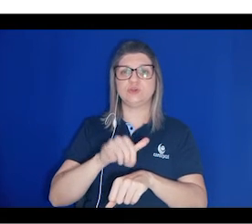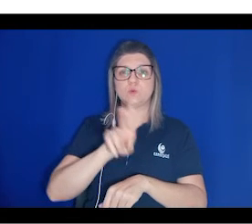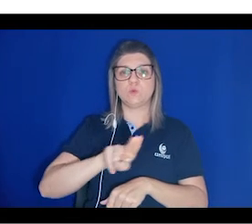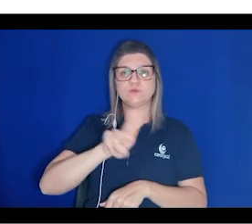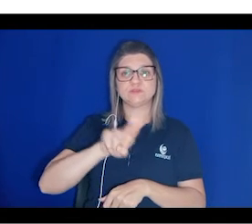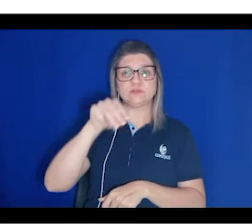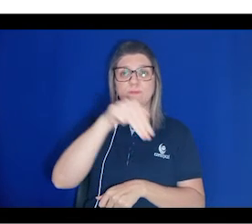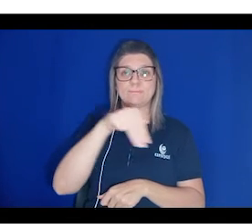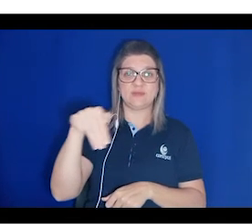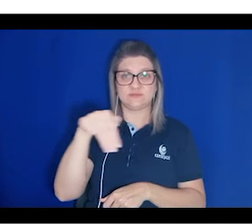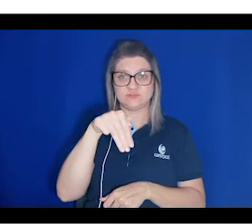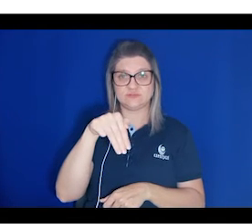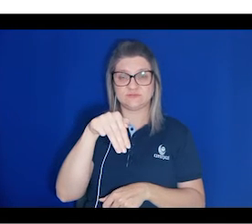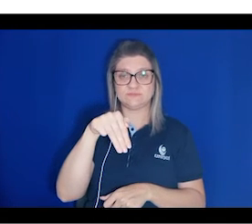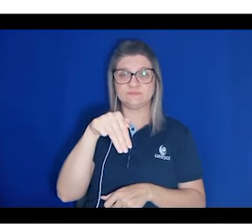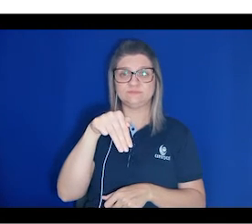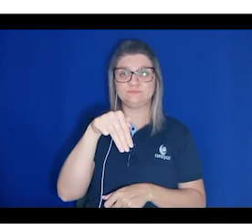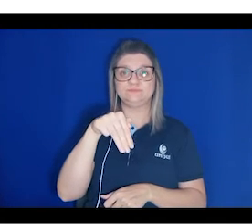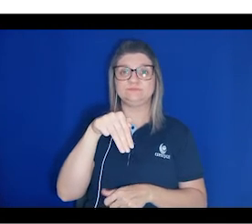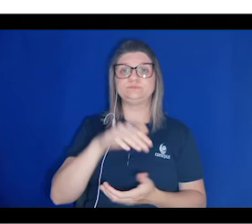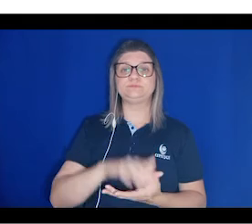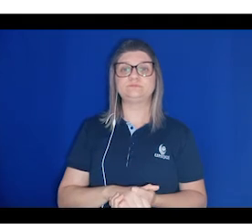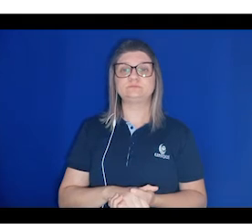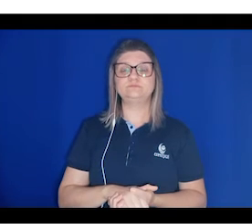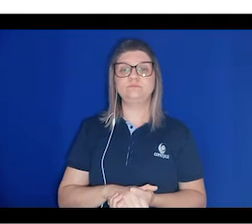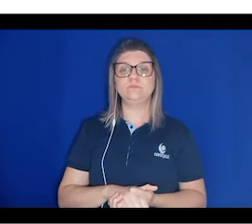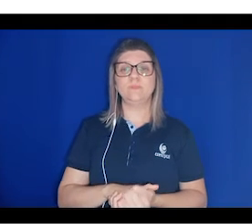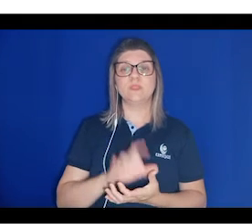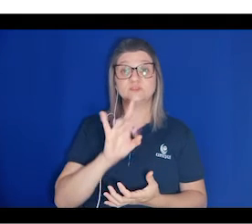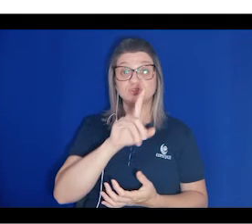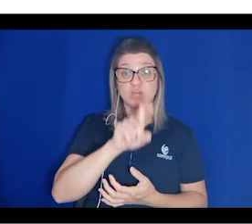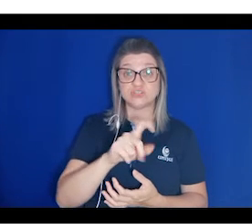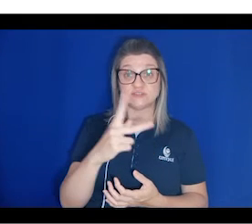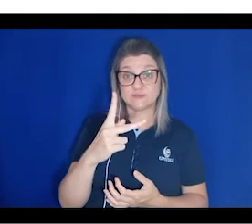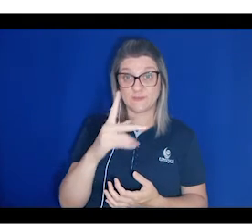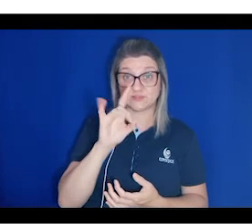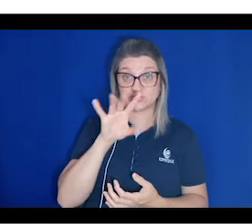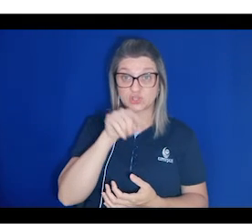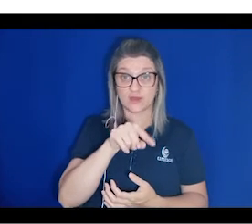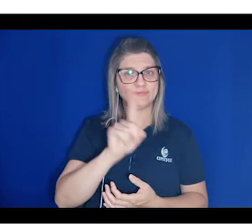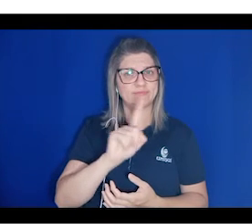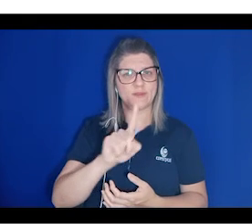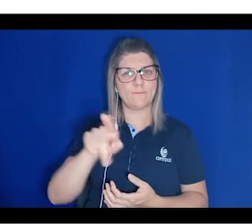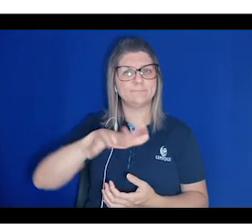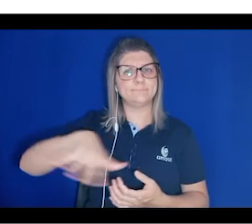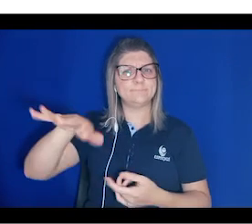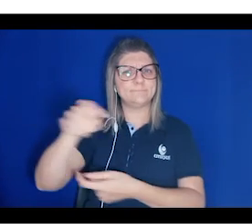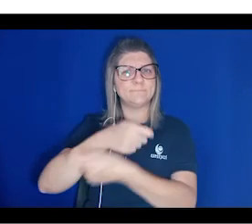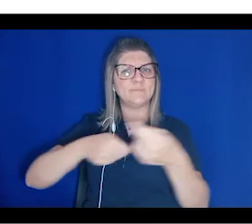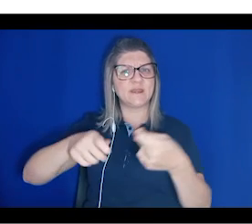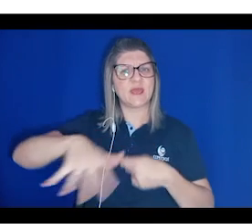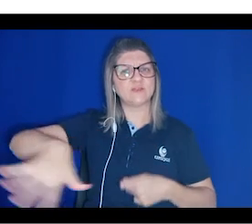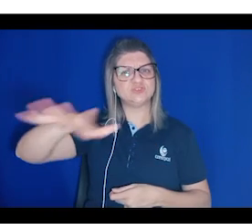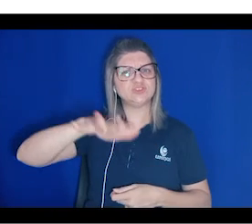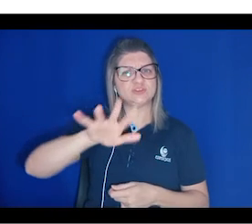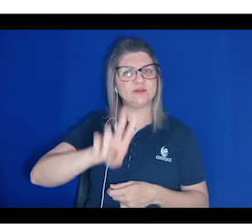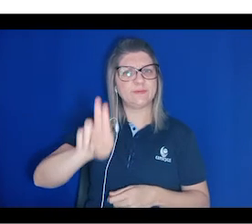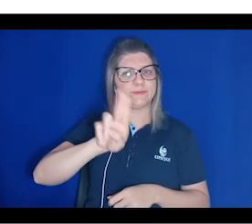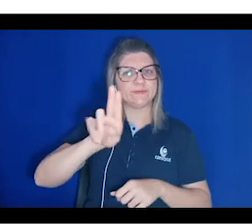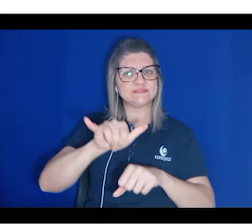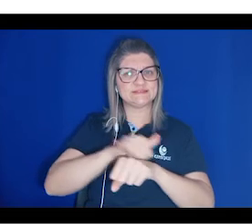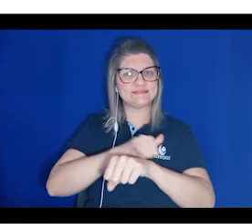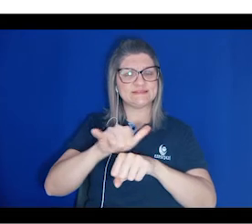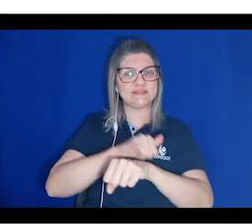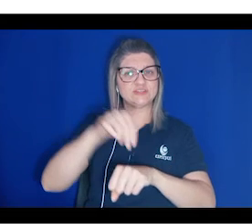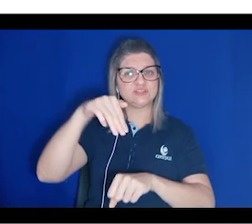para você. Não somente a XP, mas o mercado como um todo utiliza esta estratégia para as